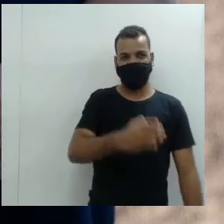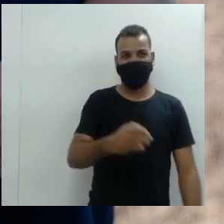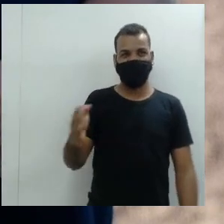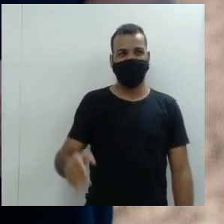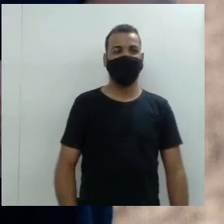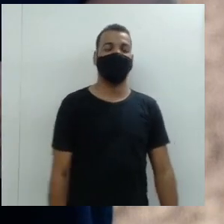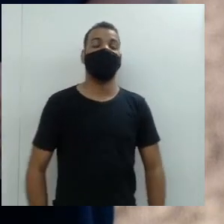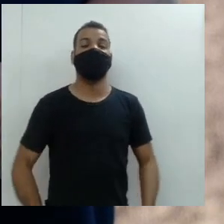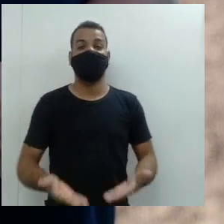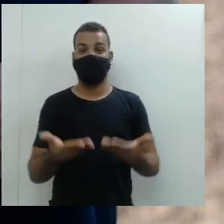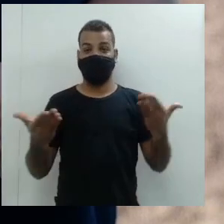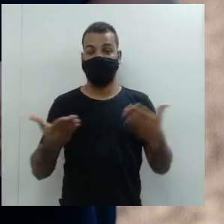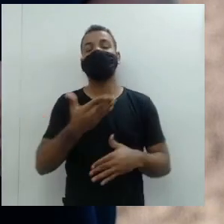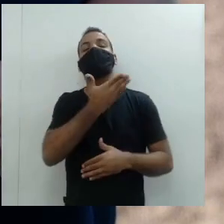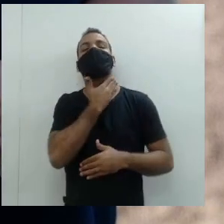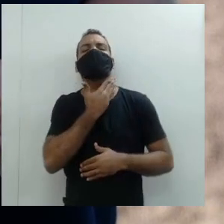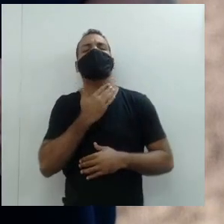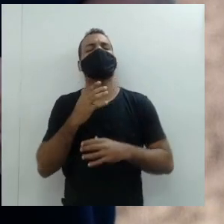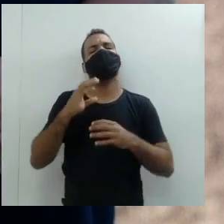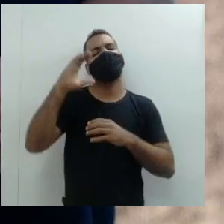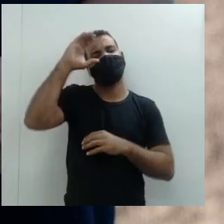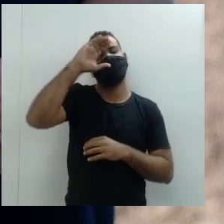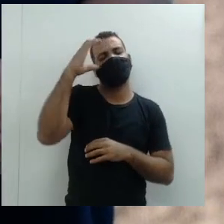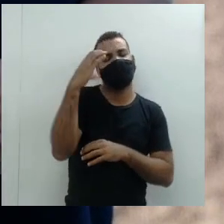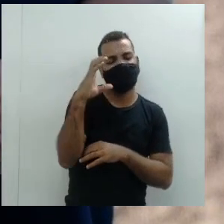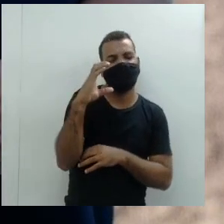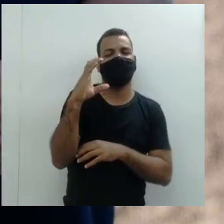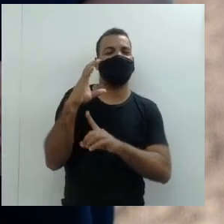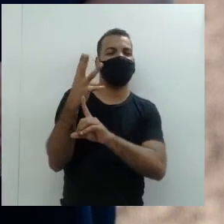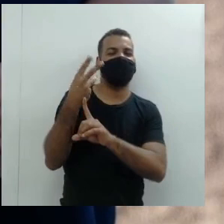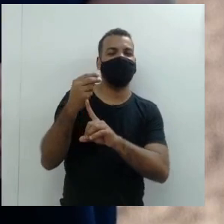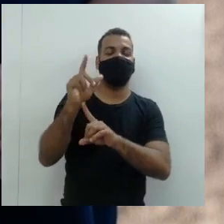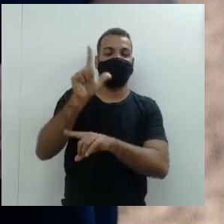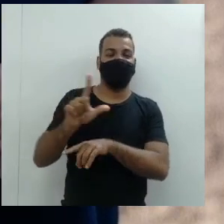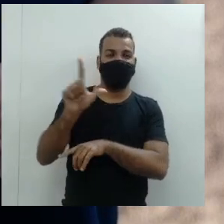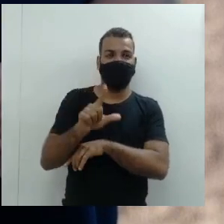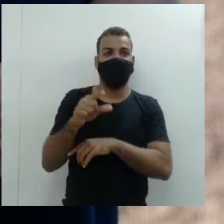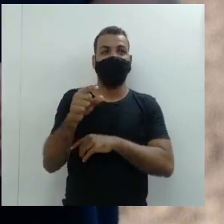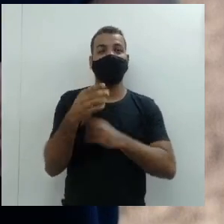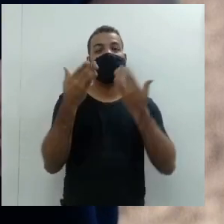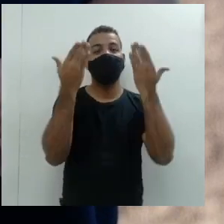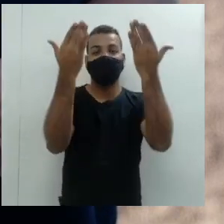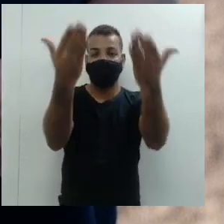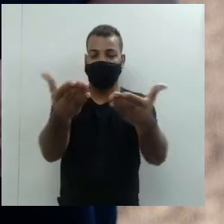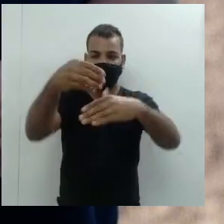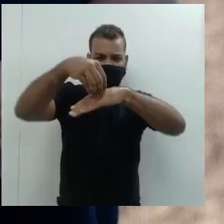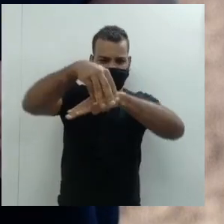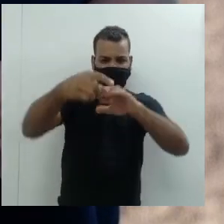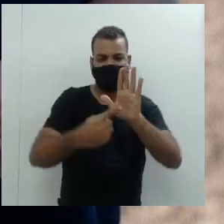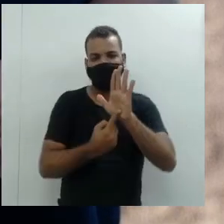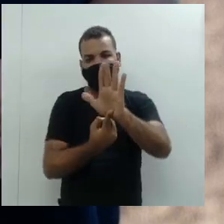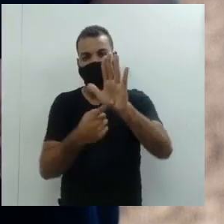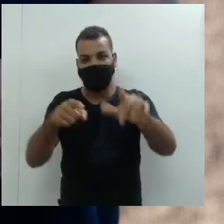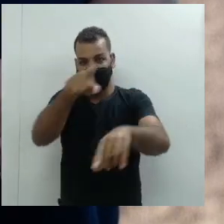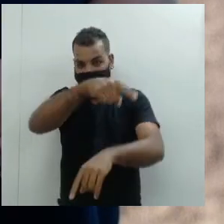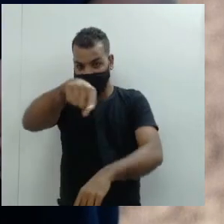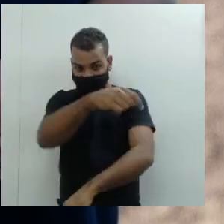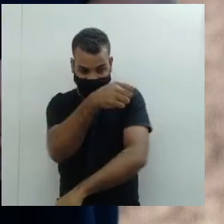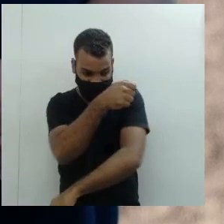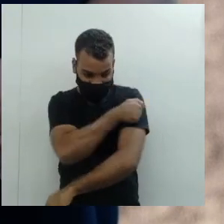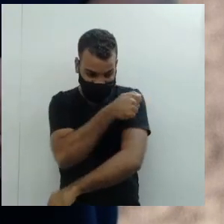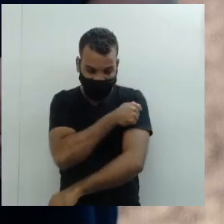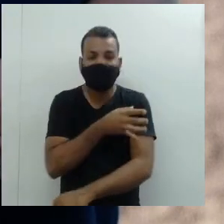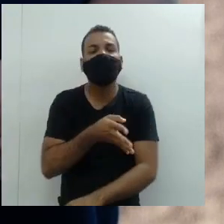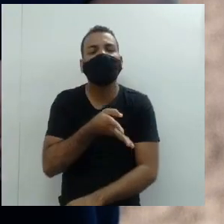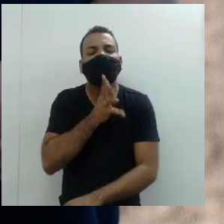Científico Artístico Literário. Esta série que busca o quê? Valorizar, mostrar a vocês, estudantes, o quê?